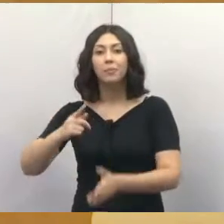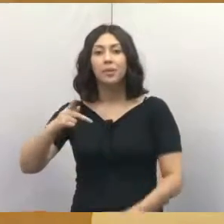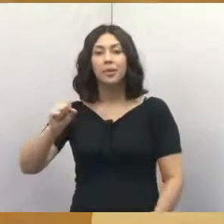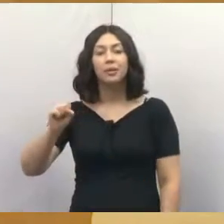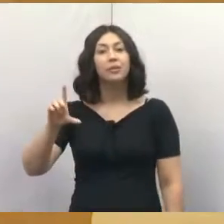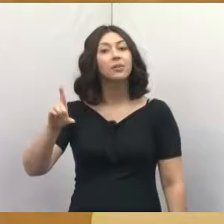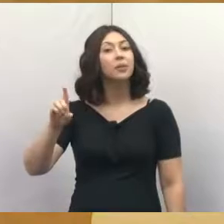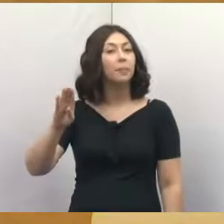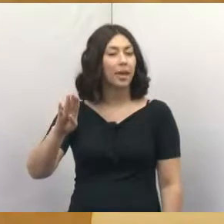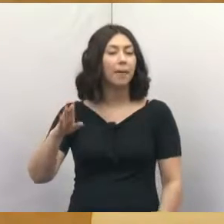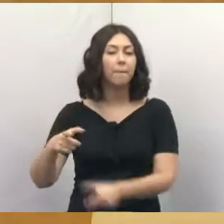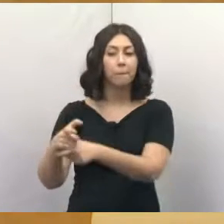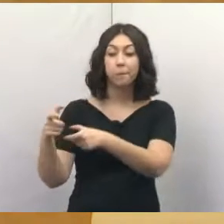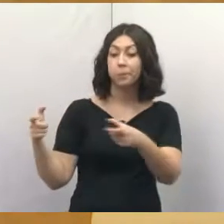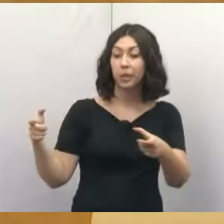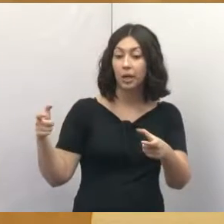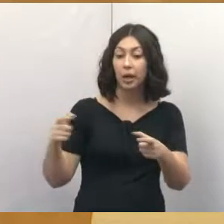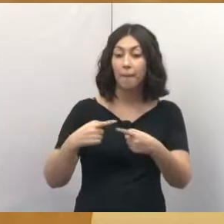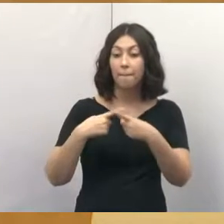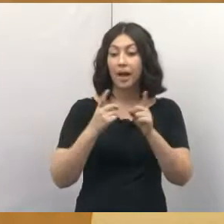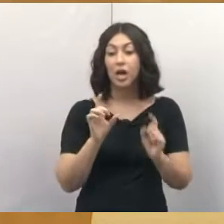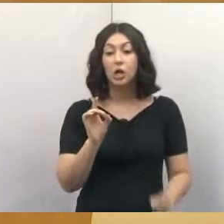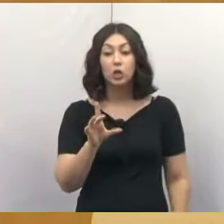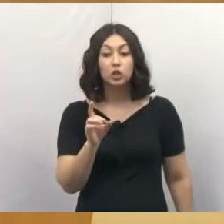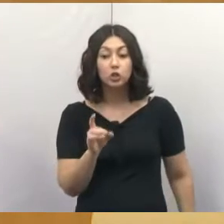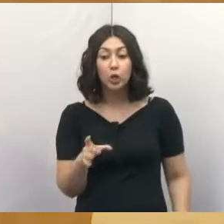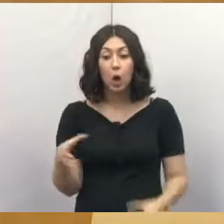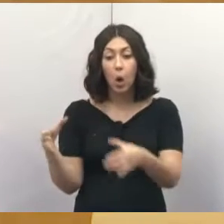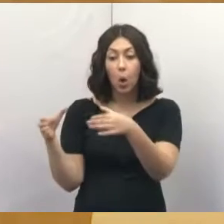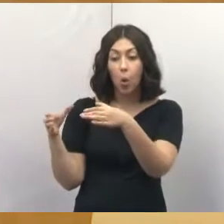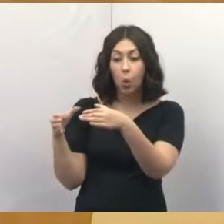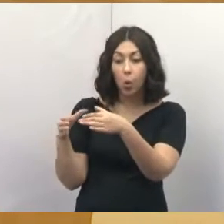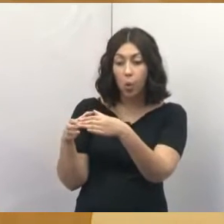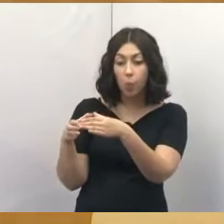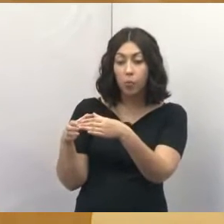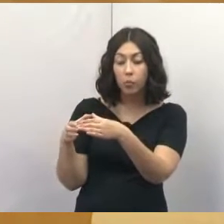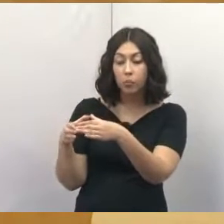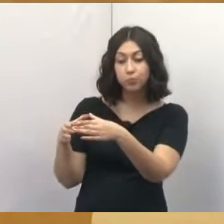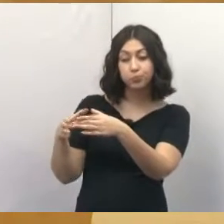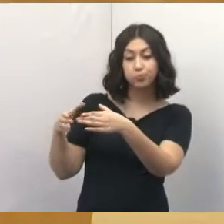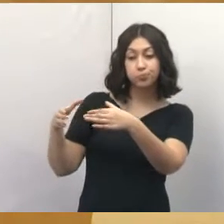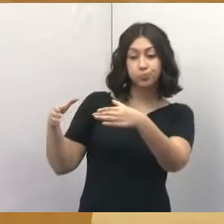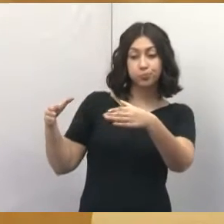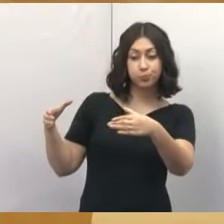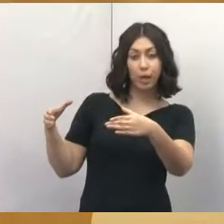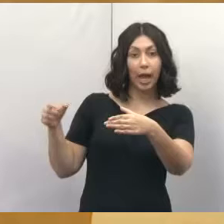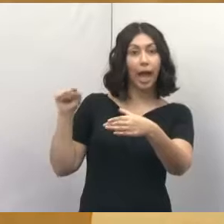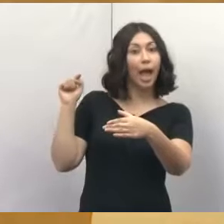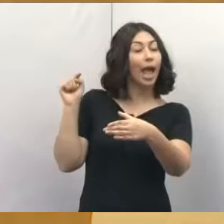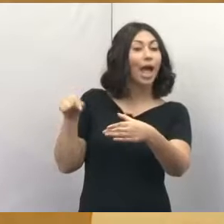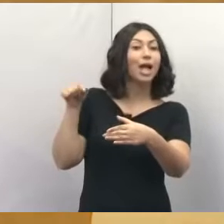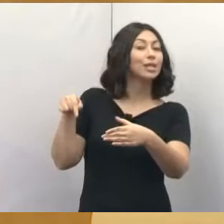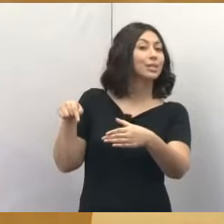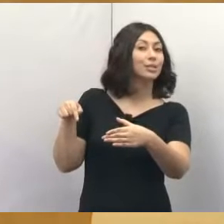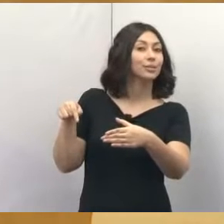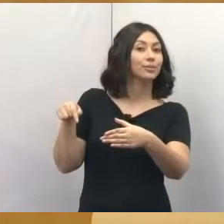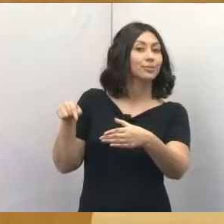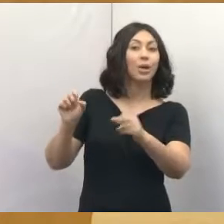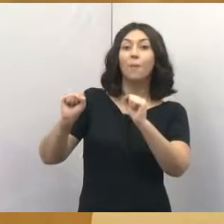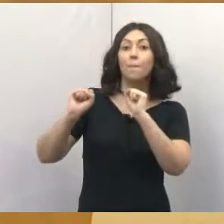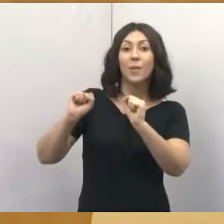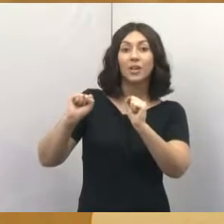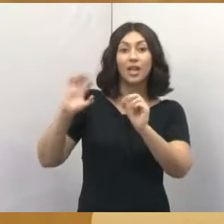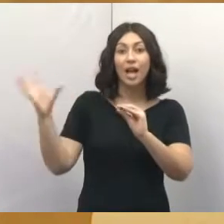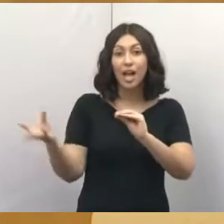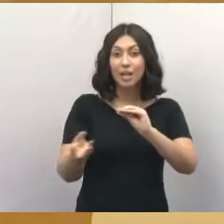maioria. E isso faz com que somente aqueles que ingressam na maioria é que vão poder ter as